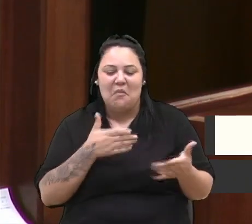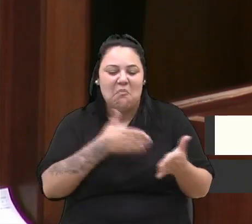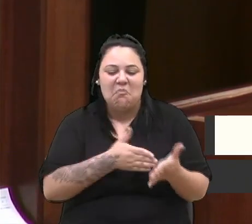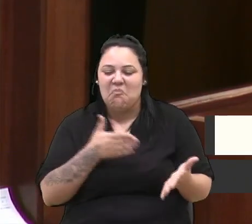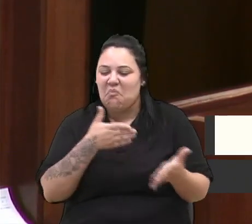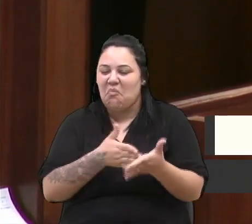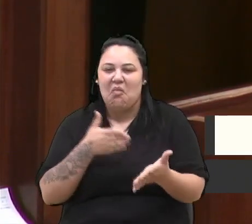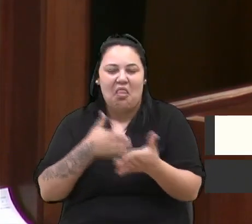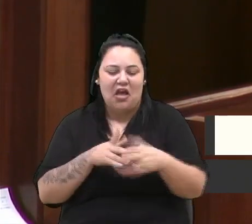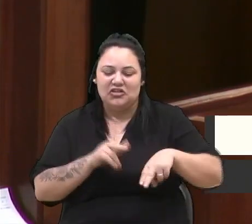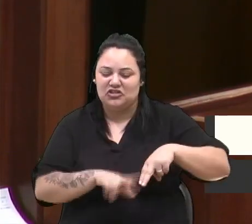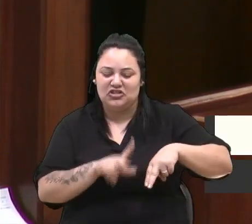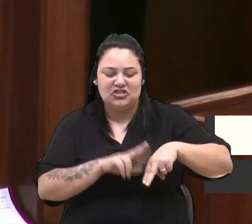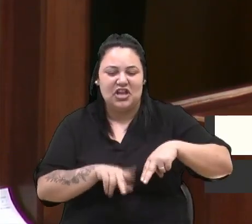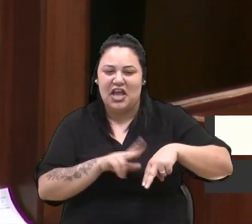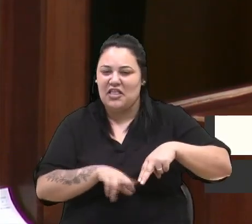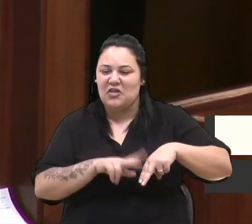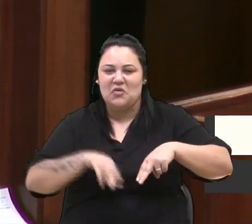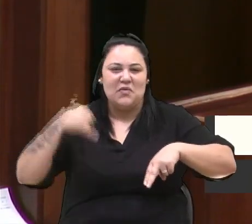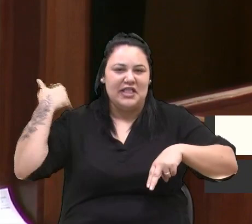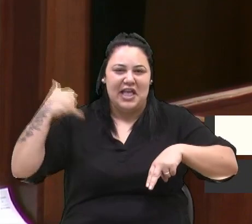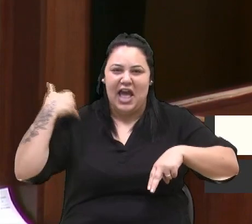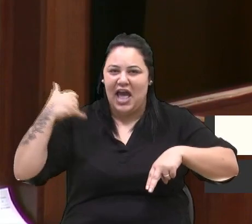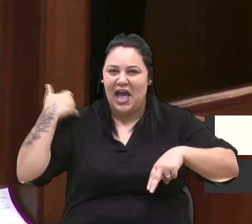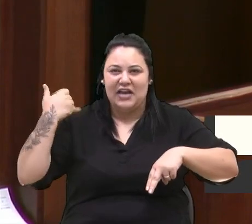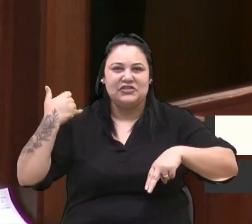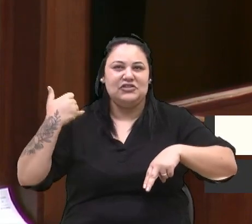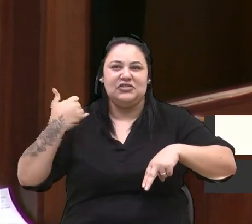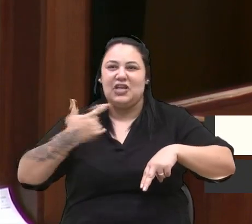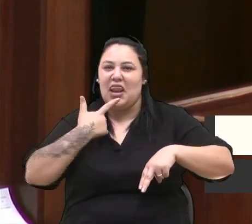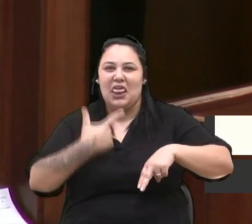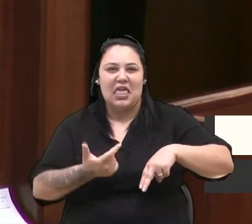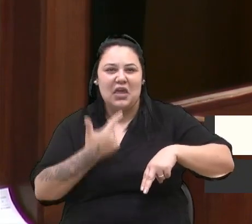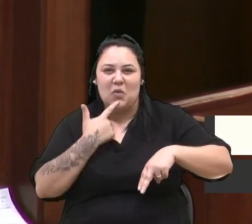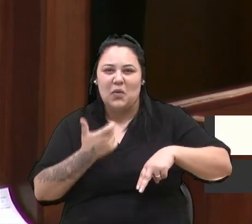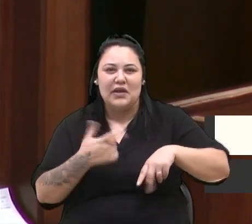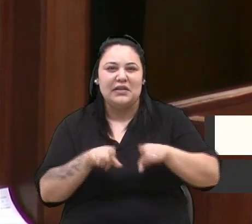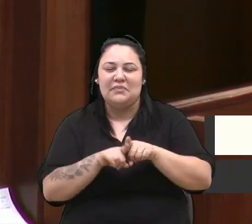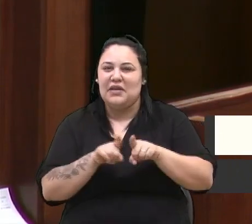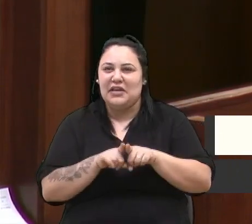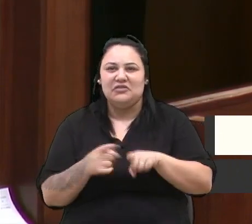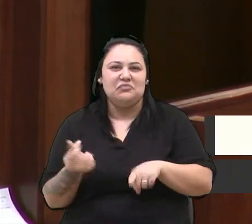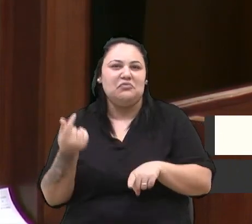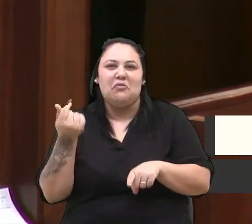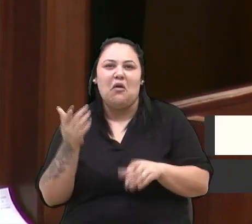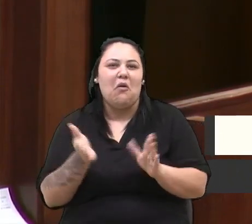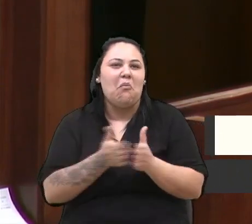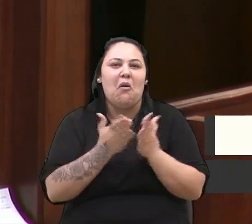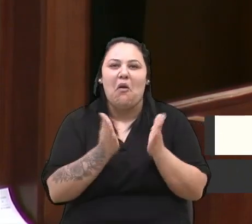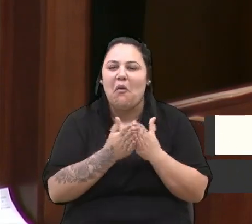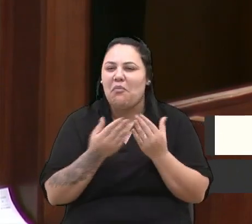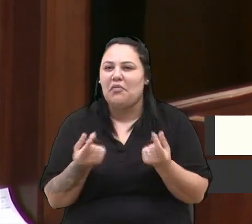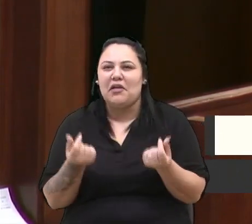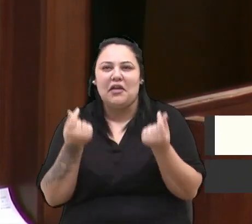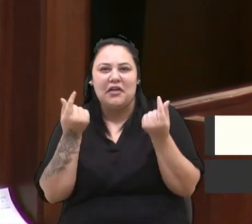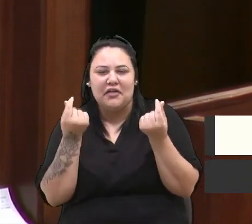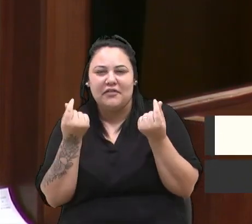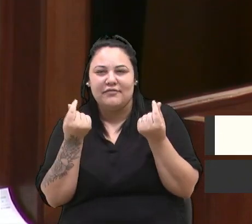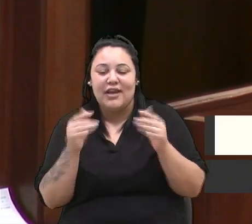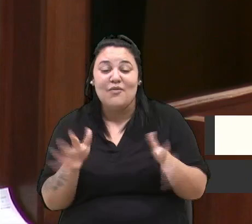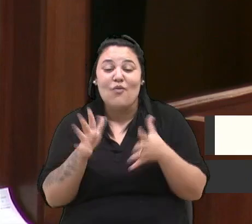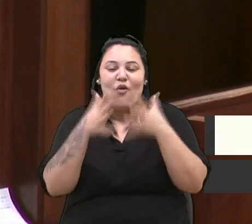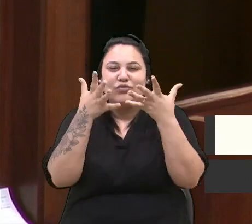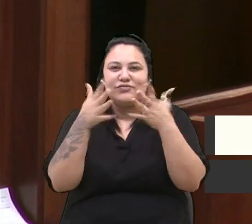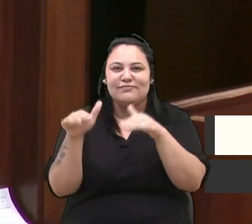sexo, habilidade física ou classe social. Ele promove a equidade, a inclusão